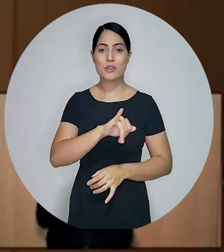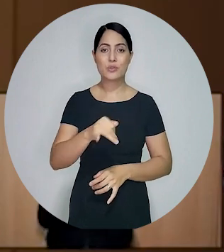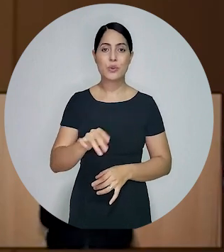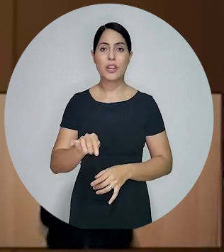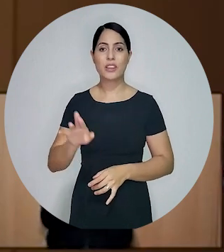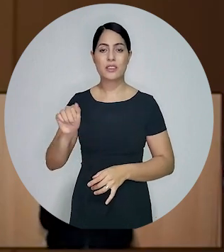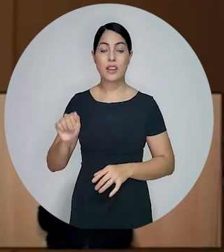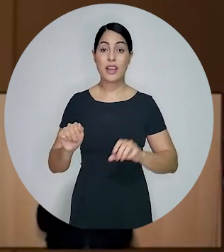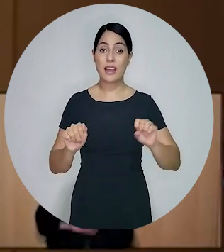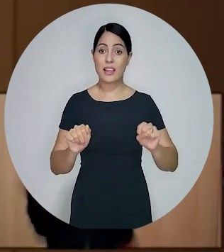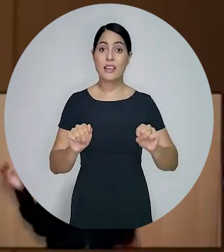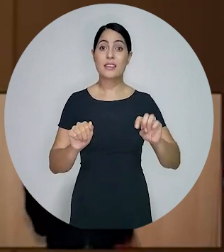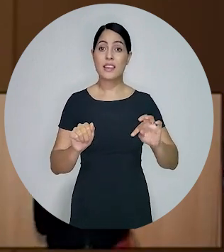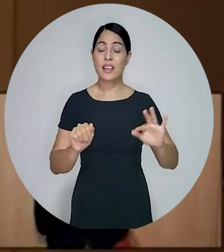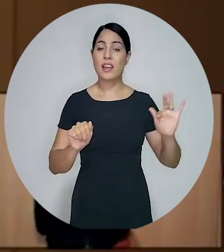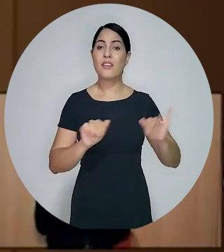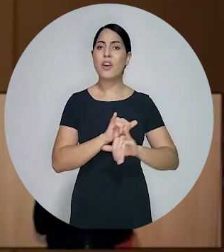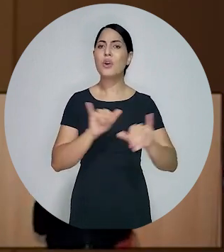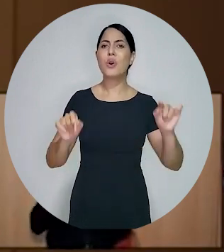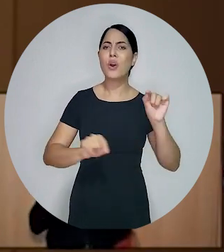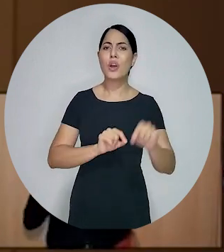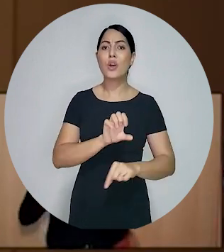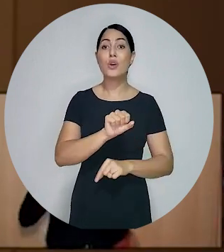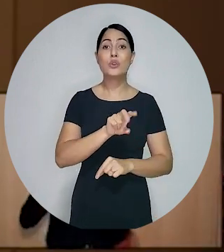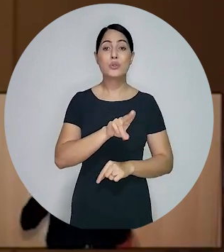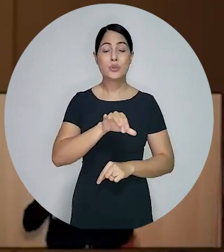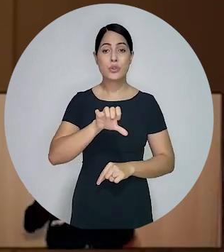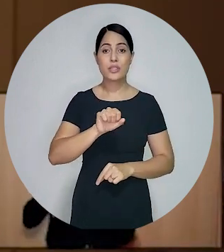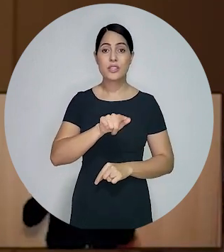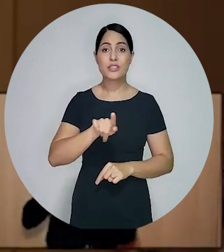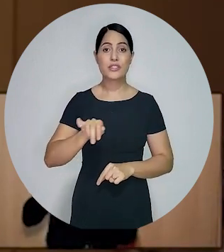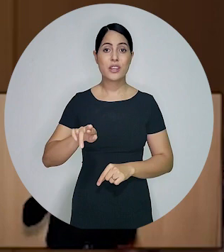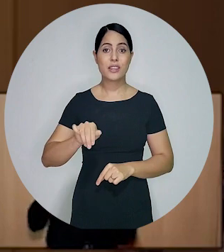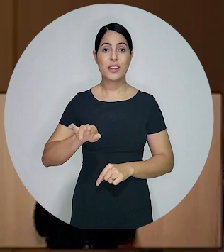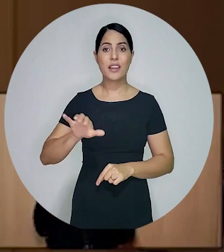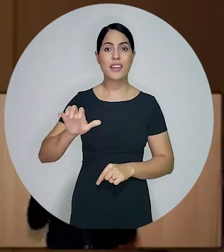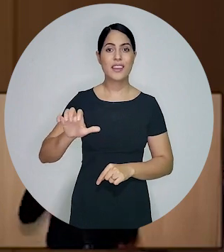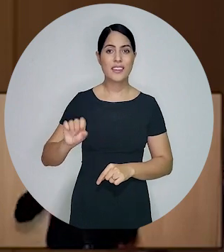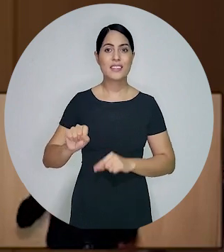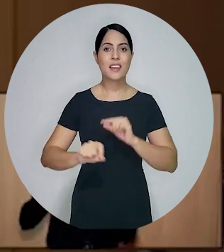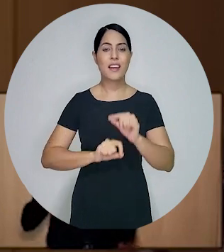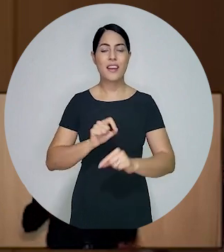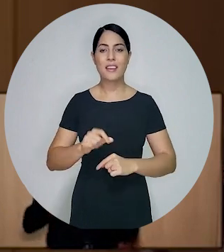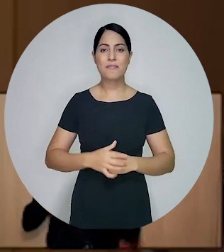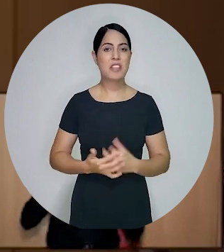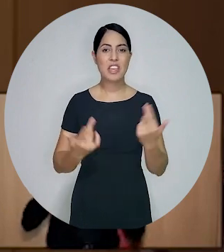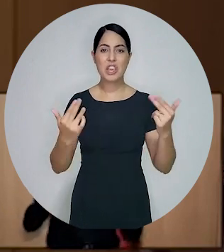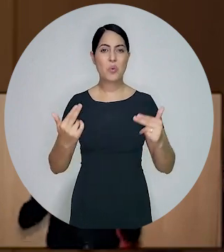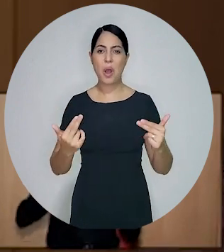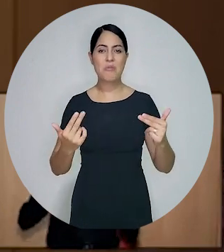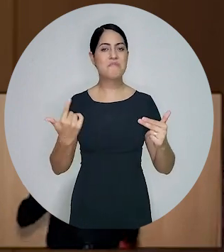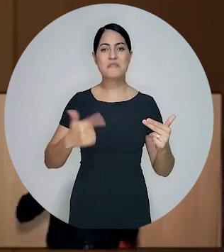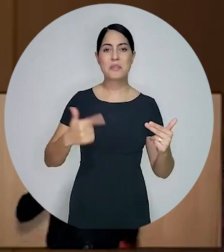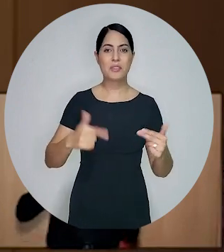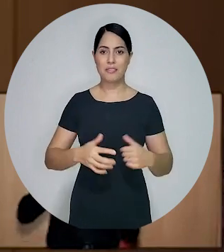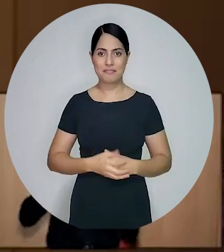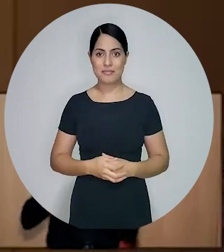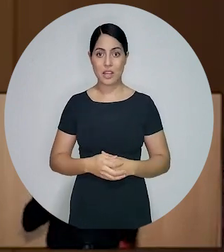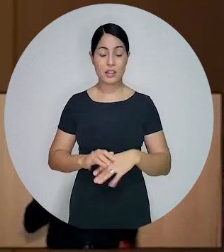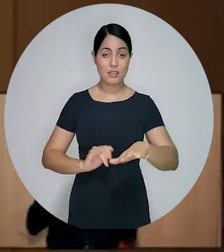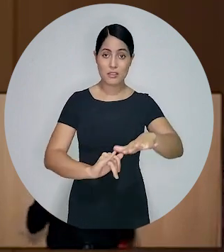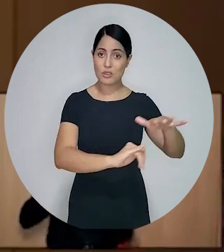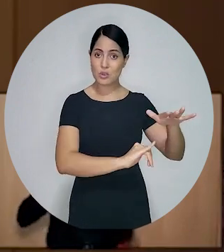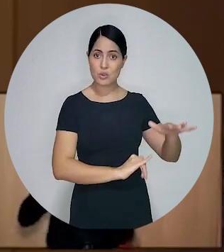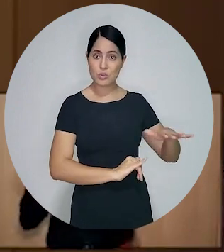é sui generis. Essa expressão é antológica e traz consigo uma definição indefinida,